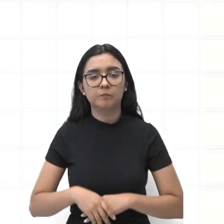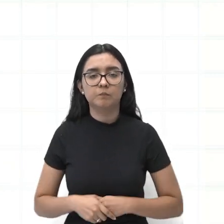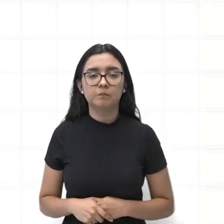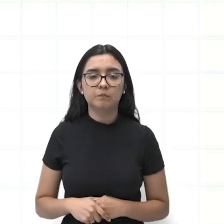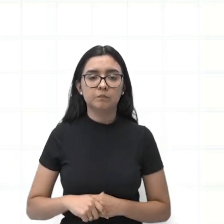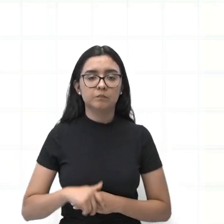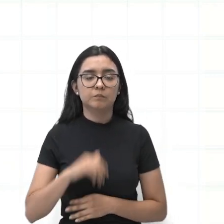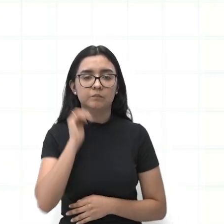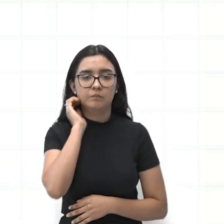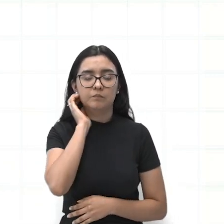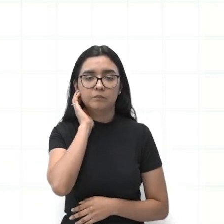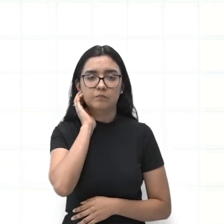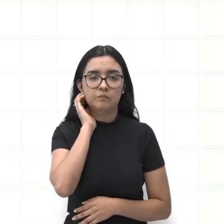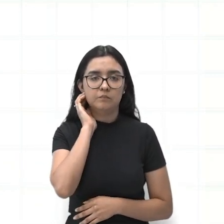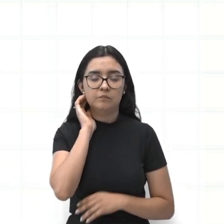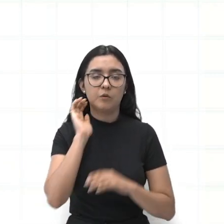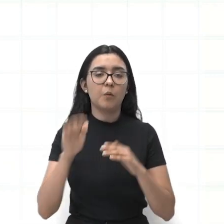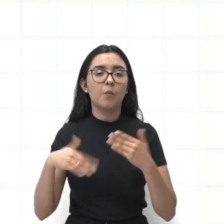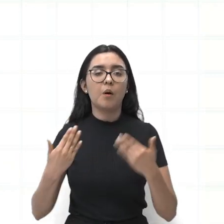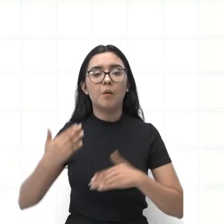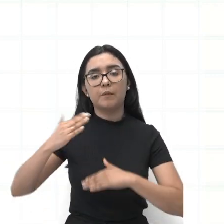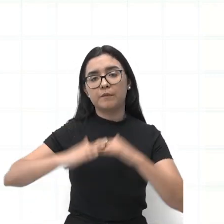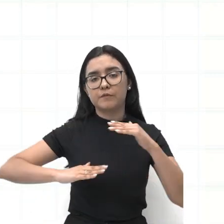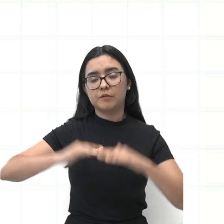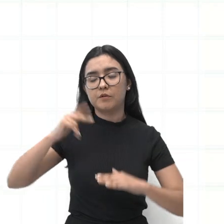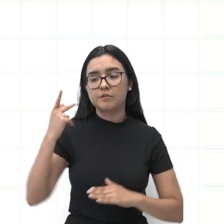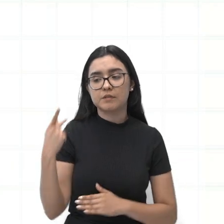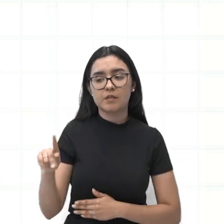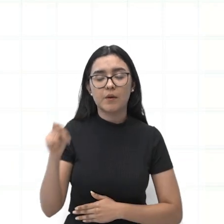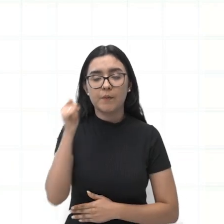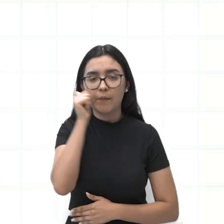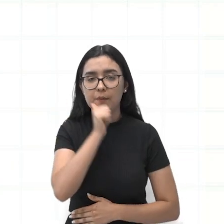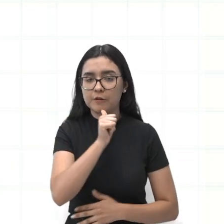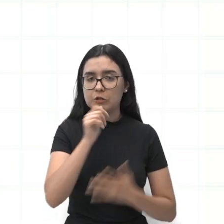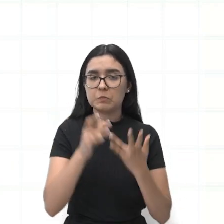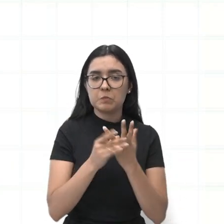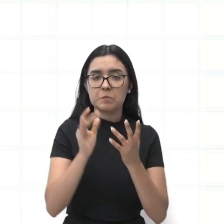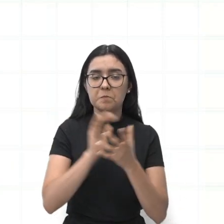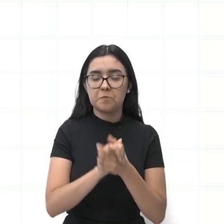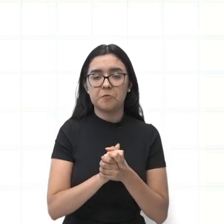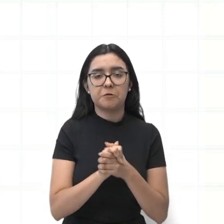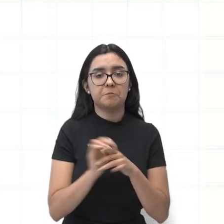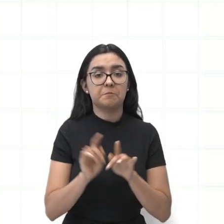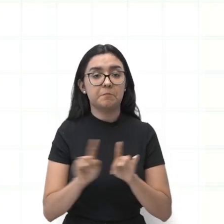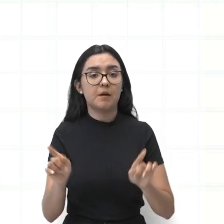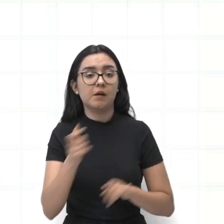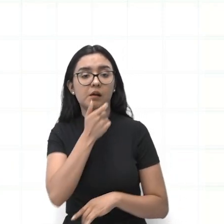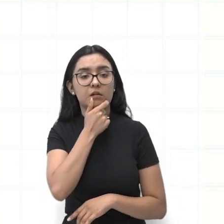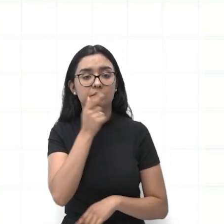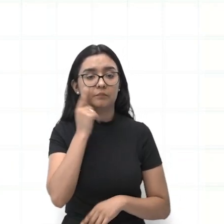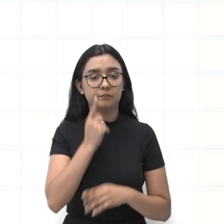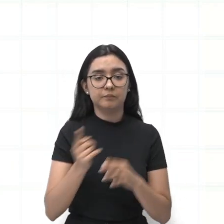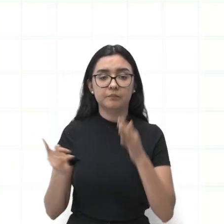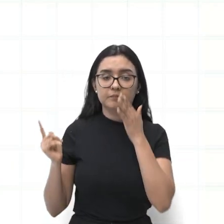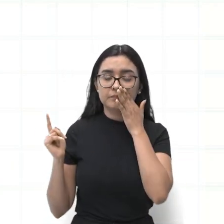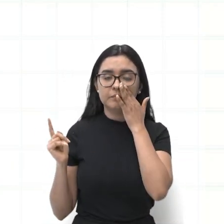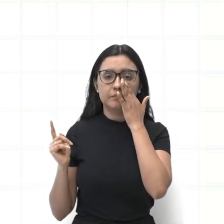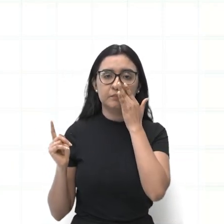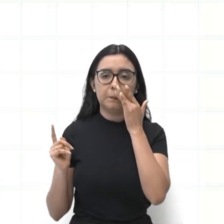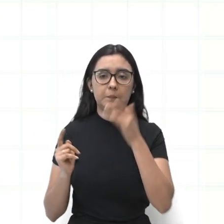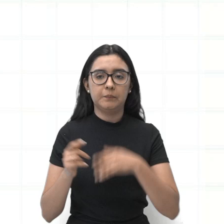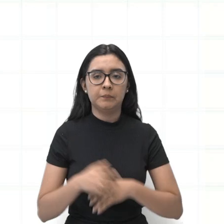outra forma, em que sua esposa trabalha? Com o que ela trabalha? Mas em língua inglesa, what does your wife